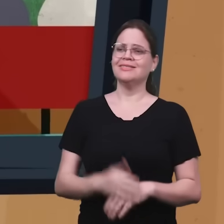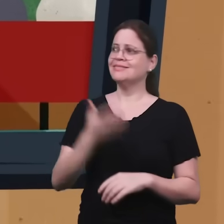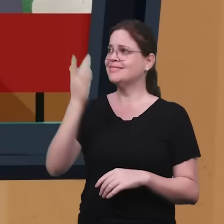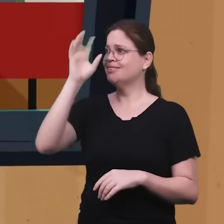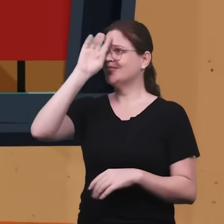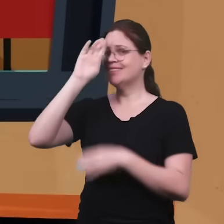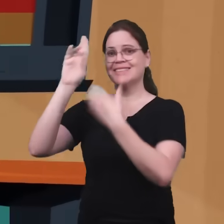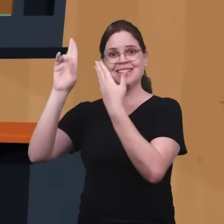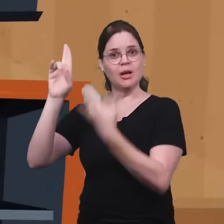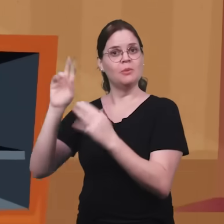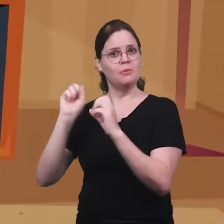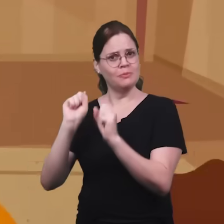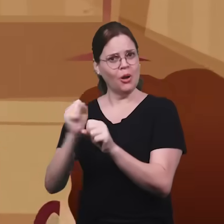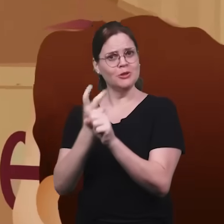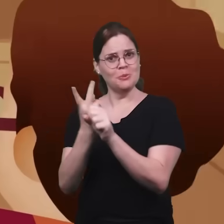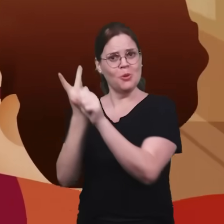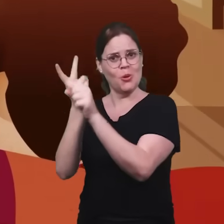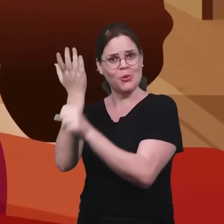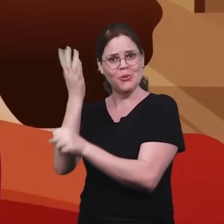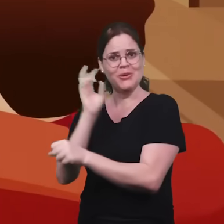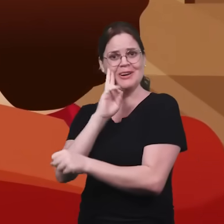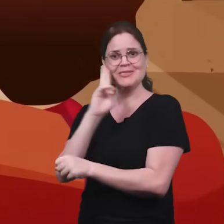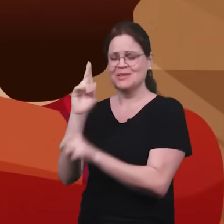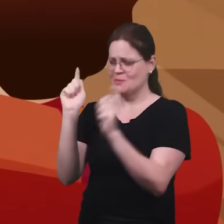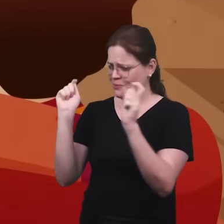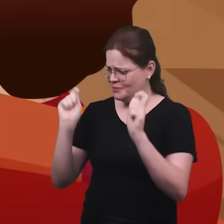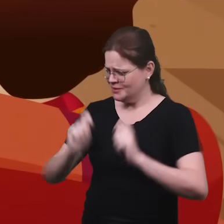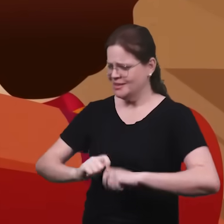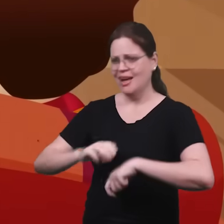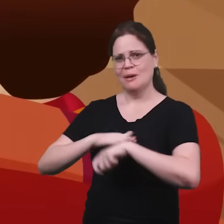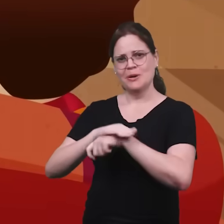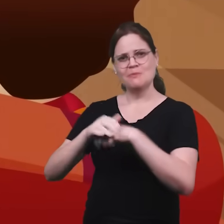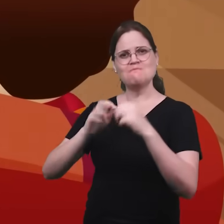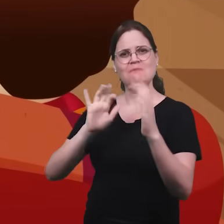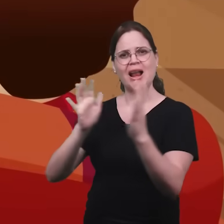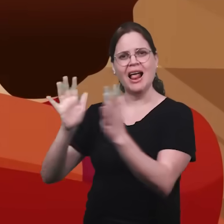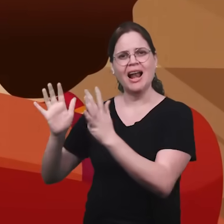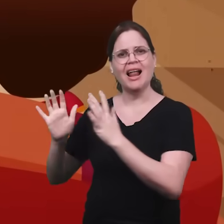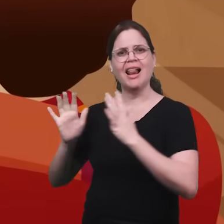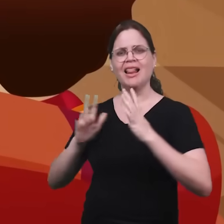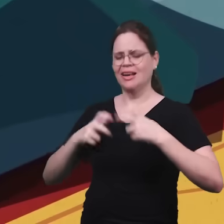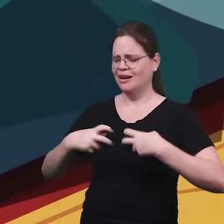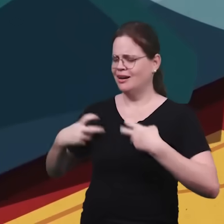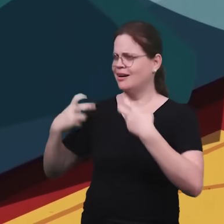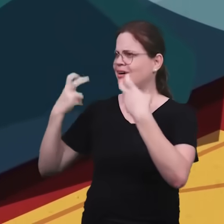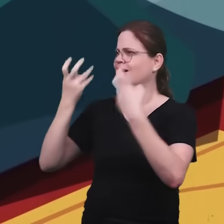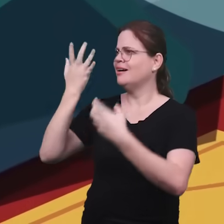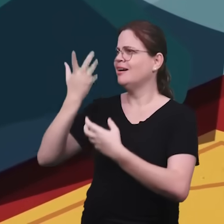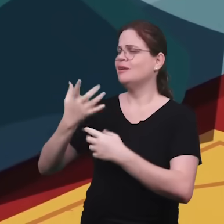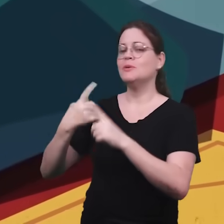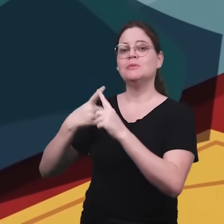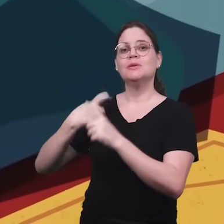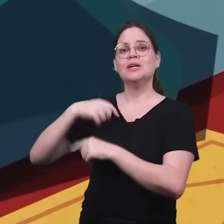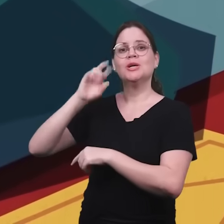Buscai ao Senhor enquanto se pode achar,